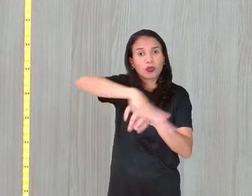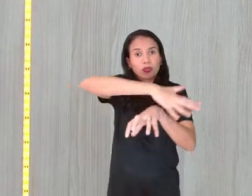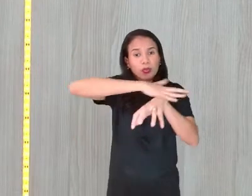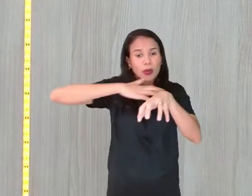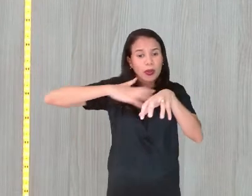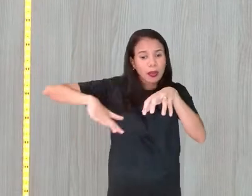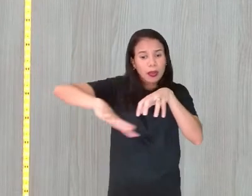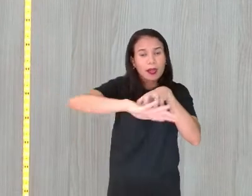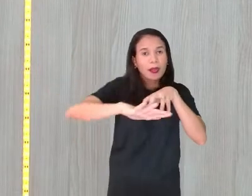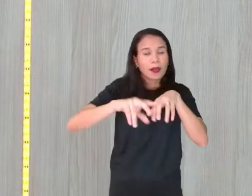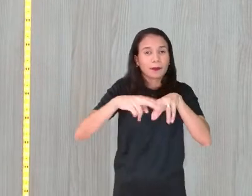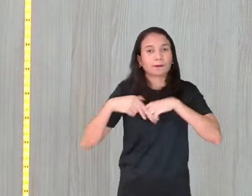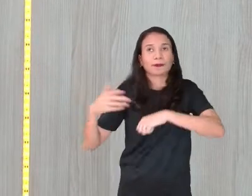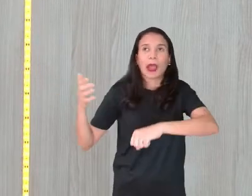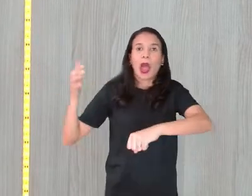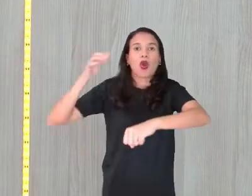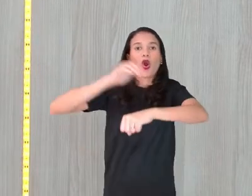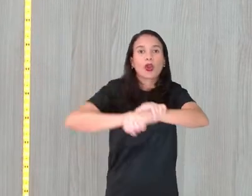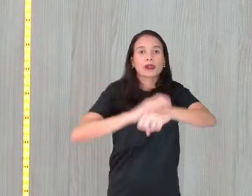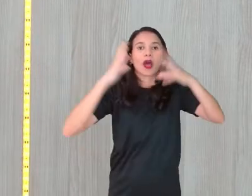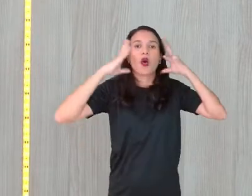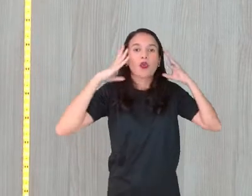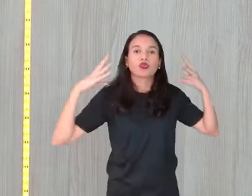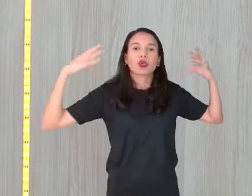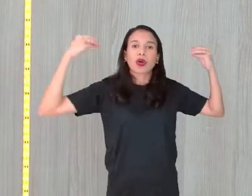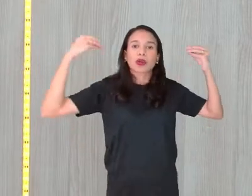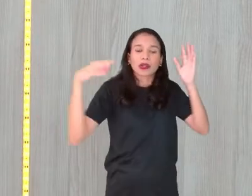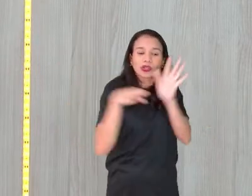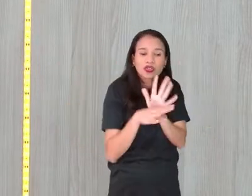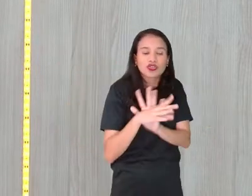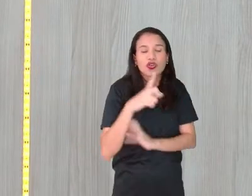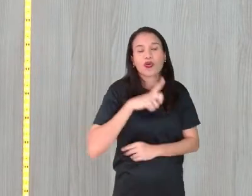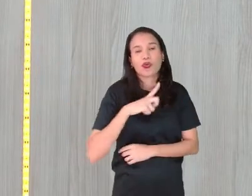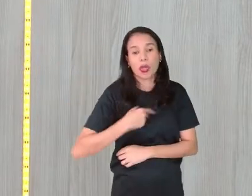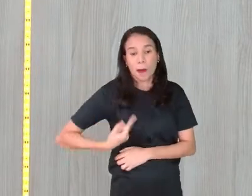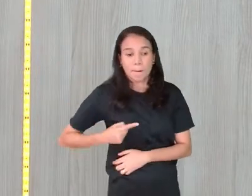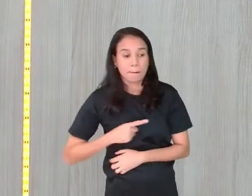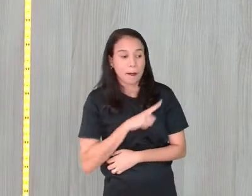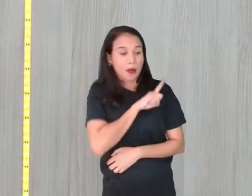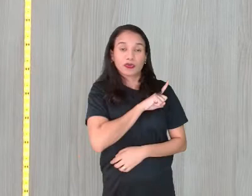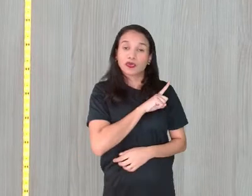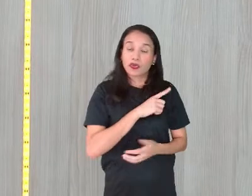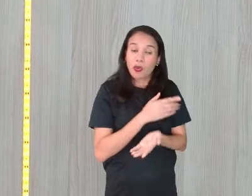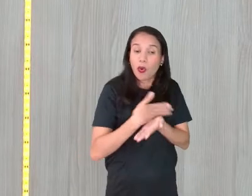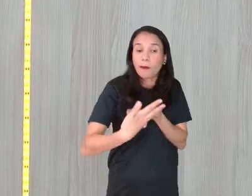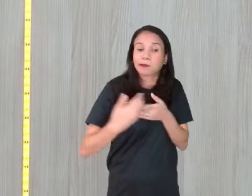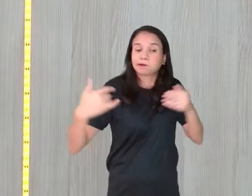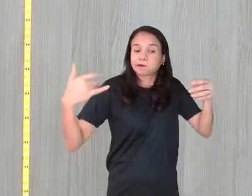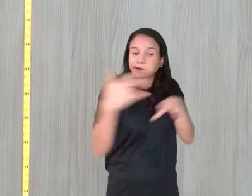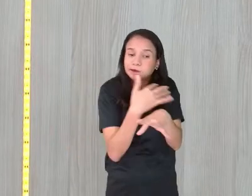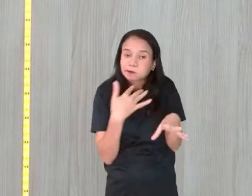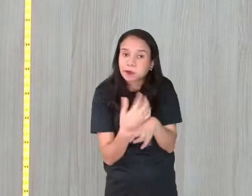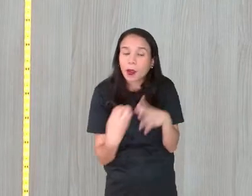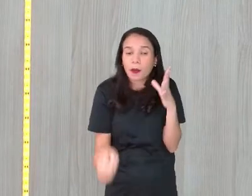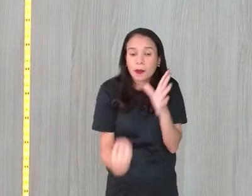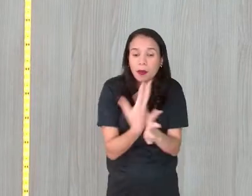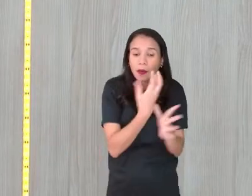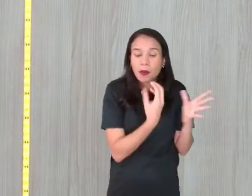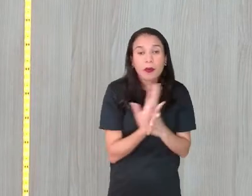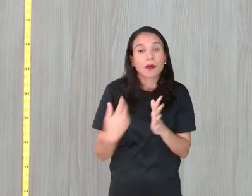com a colonização, os holandeses vieram e aí com Maurício de Nassau teve uma urbanização, né, os canais de irrigação,